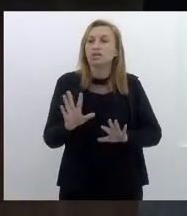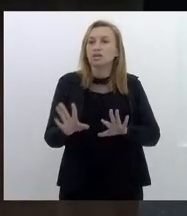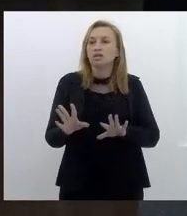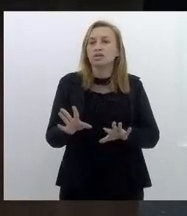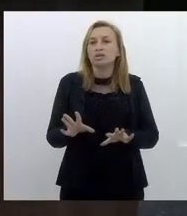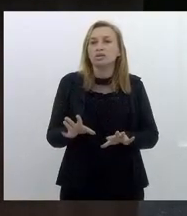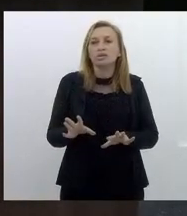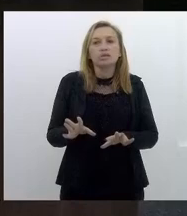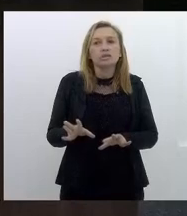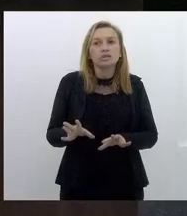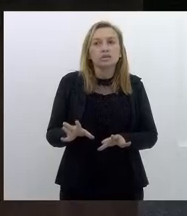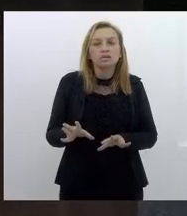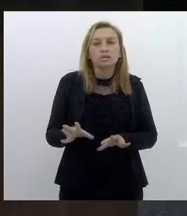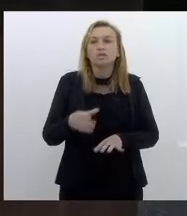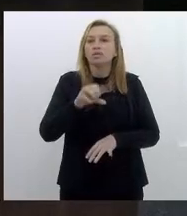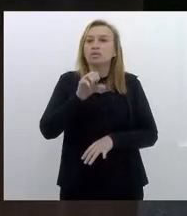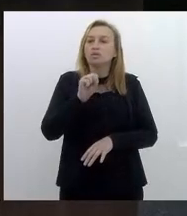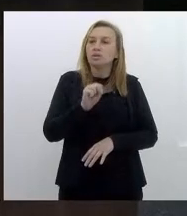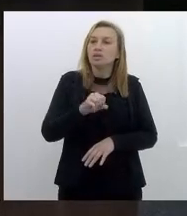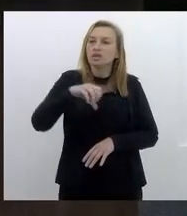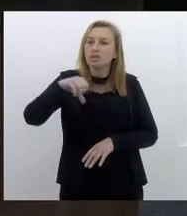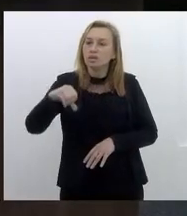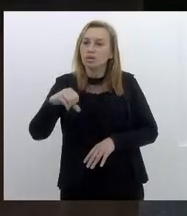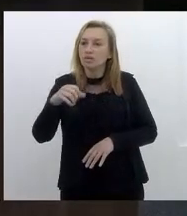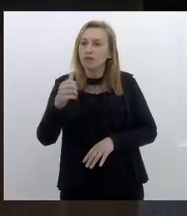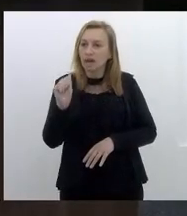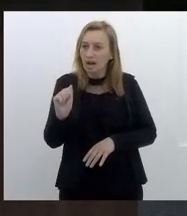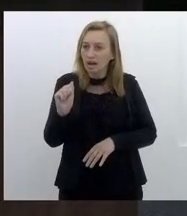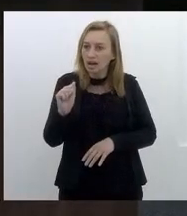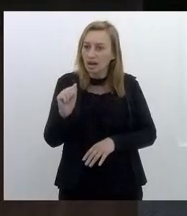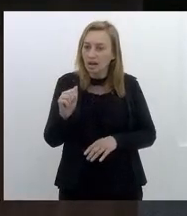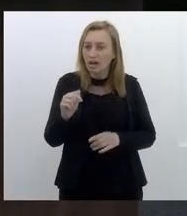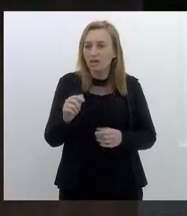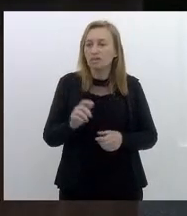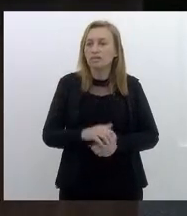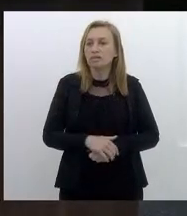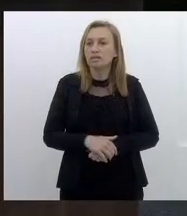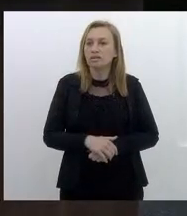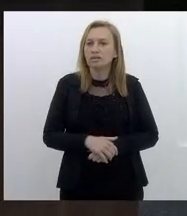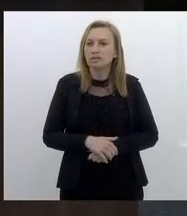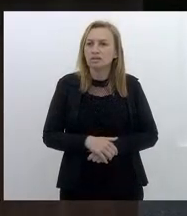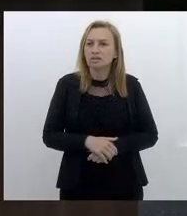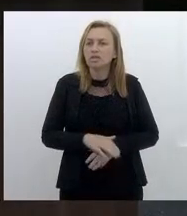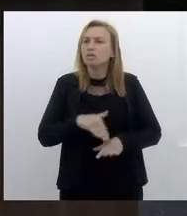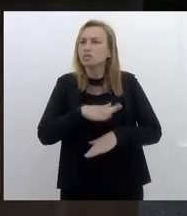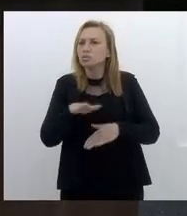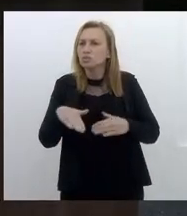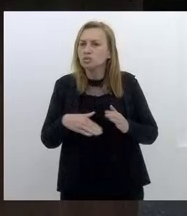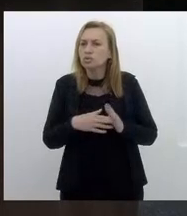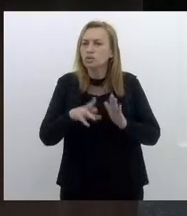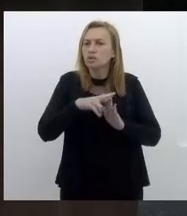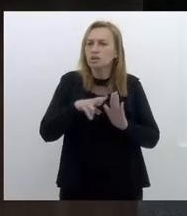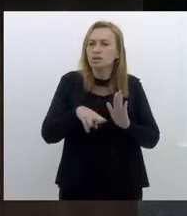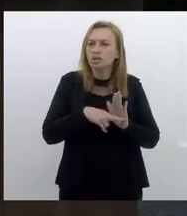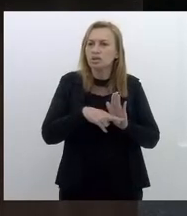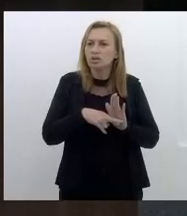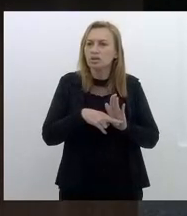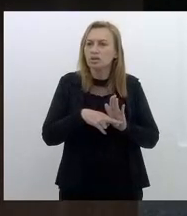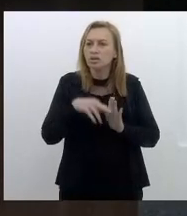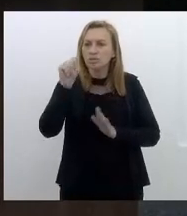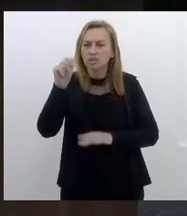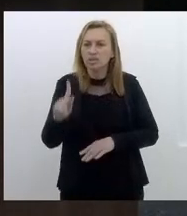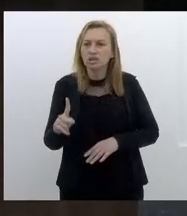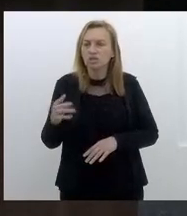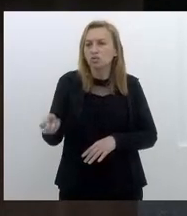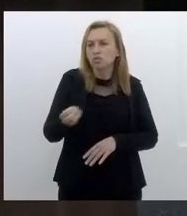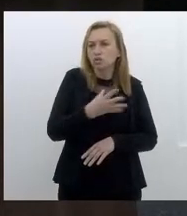edição e 89 a Versa sobre todos os regimes de aposentadoria dos novos